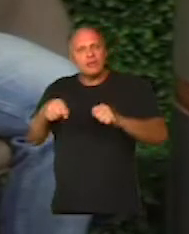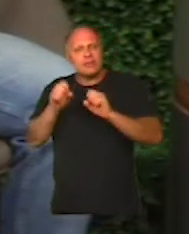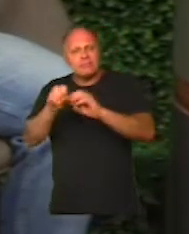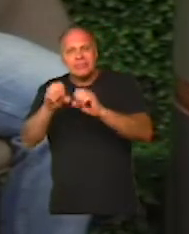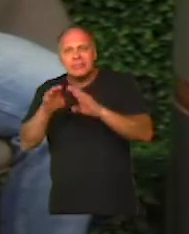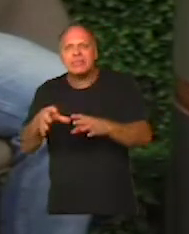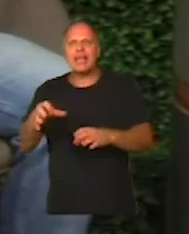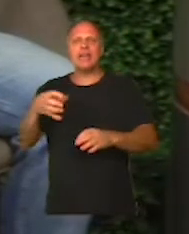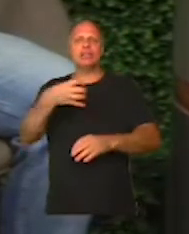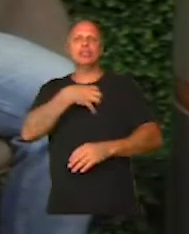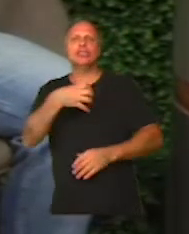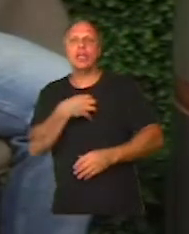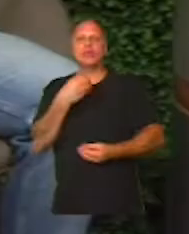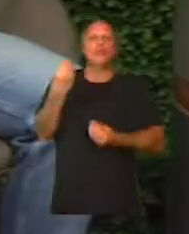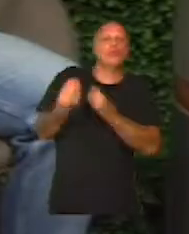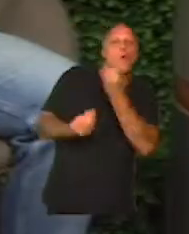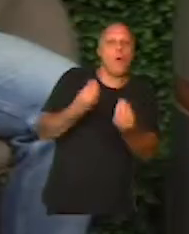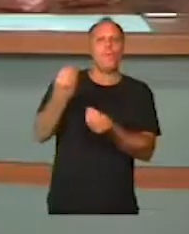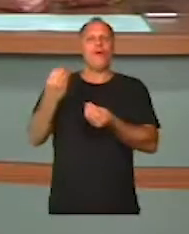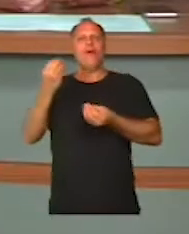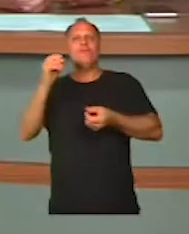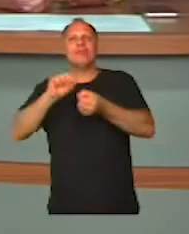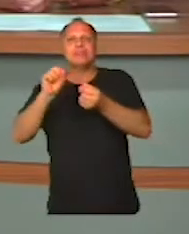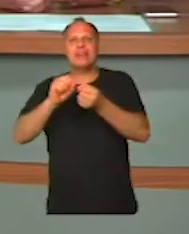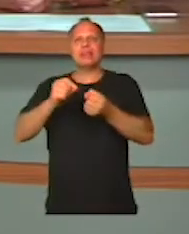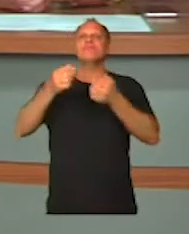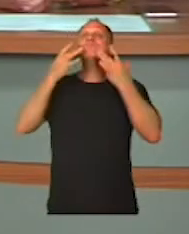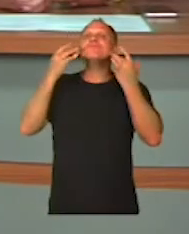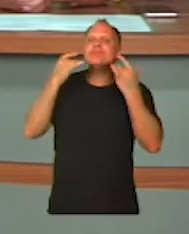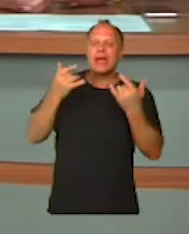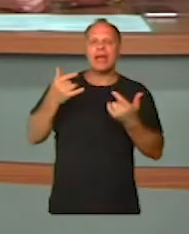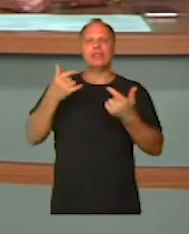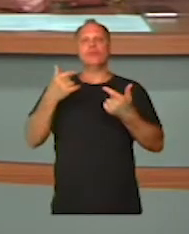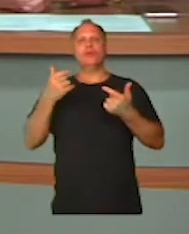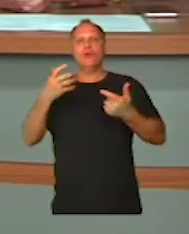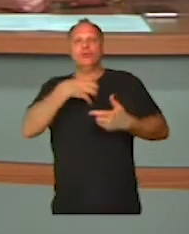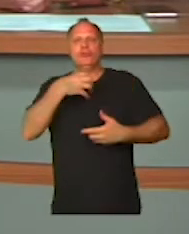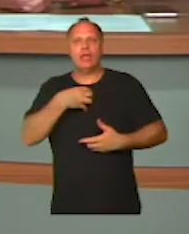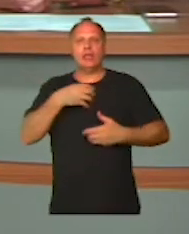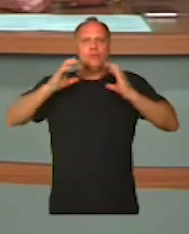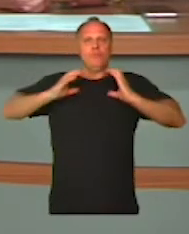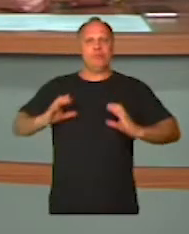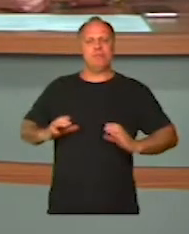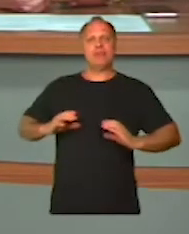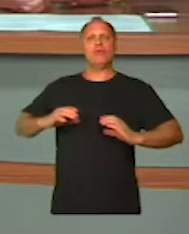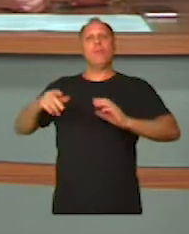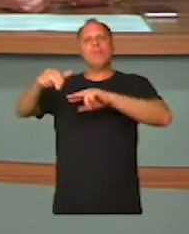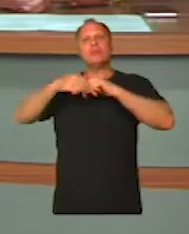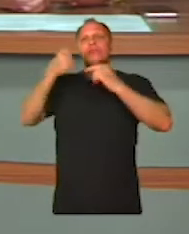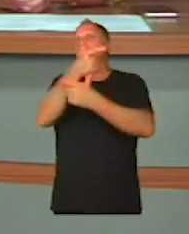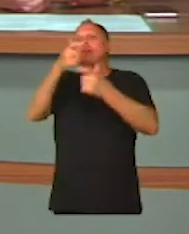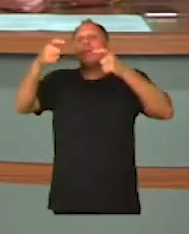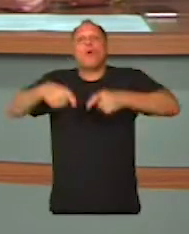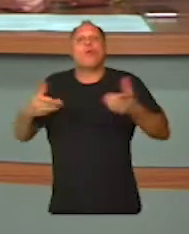ensinar o ator realmente o que é interpretar, né? Realmente como procurar. É um grande sonho nosso ter nosso espaço, ter